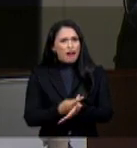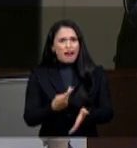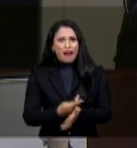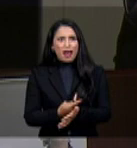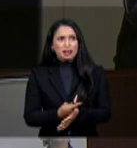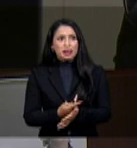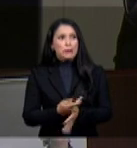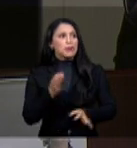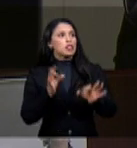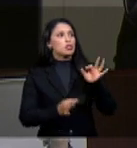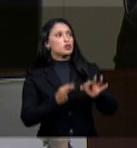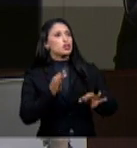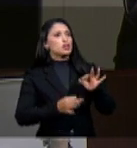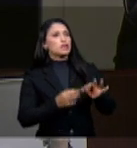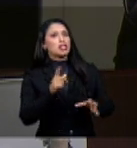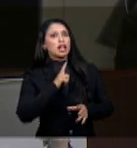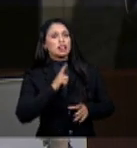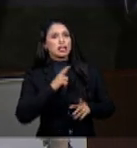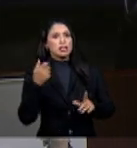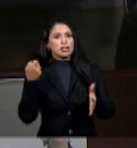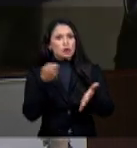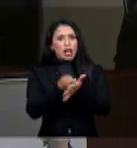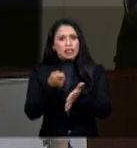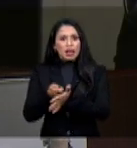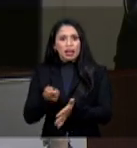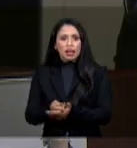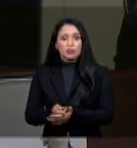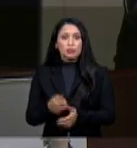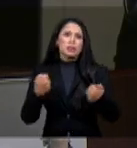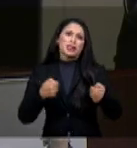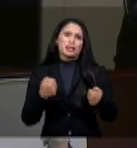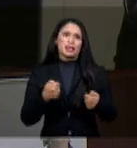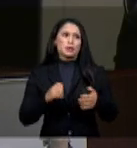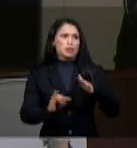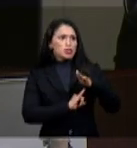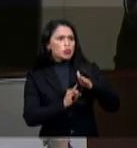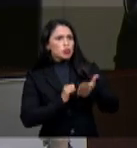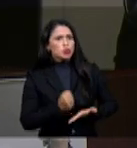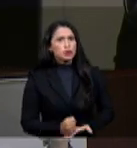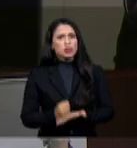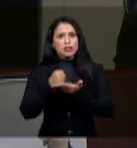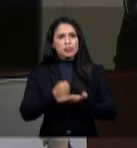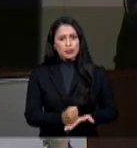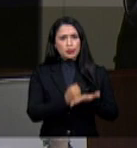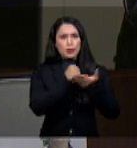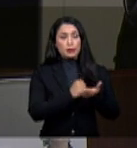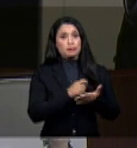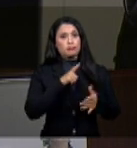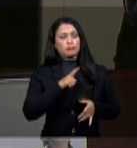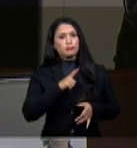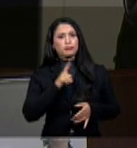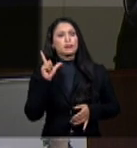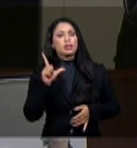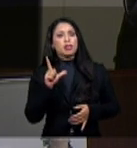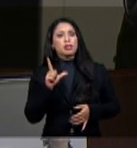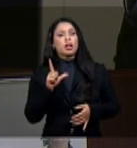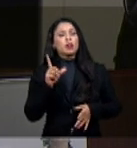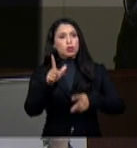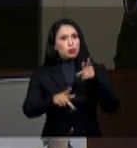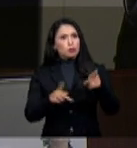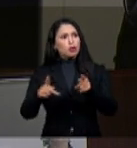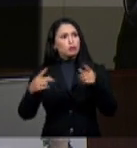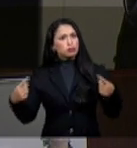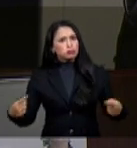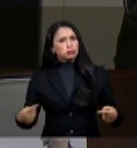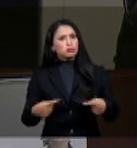explícitas. Precisamos do apoio das instituições e as instituições também precisam agir de forma a serem reconhecidas pelo povo como